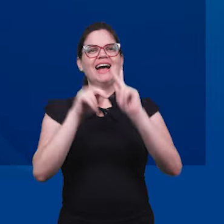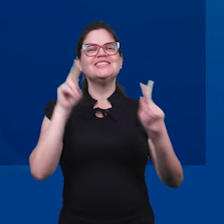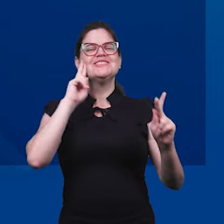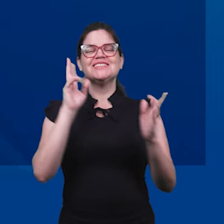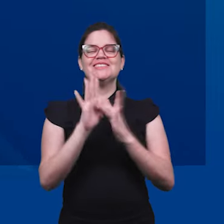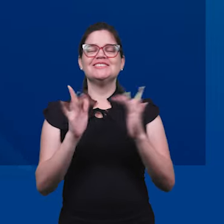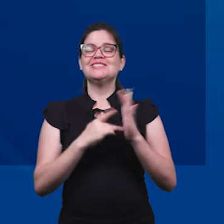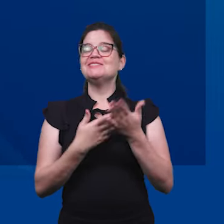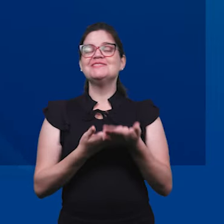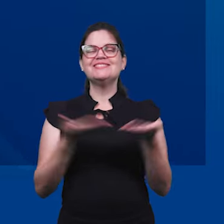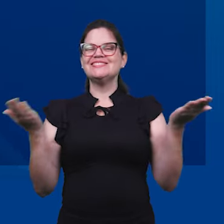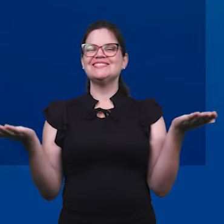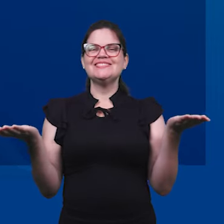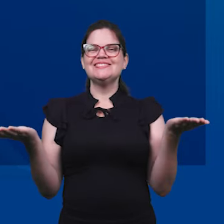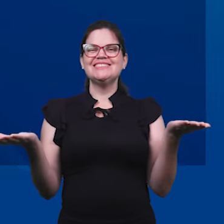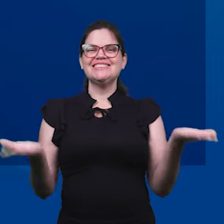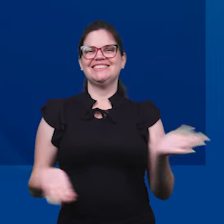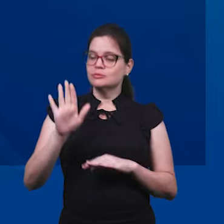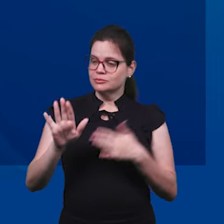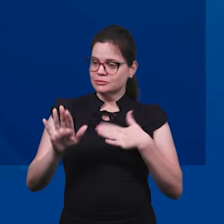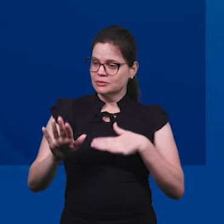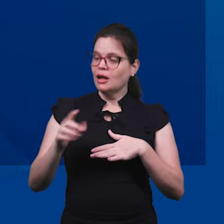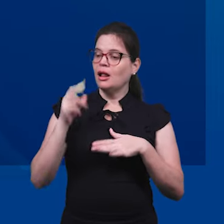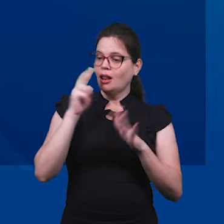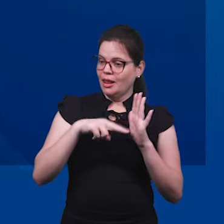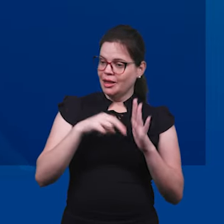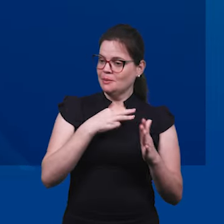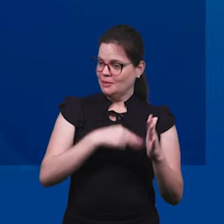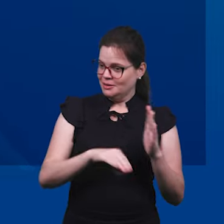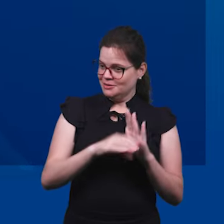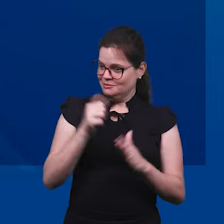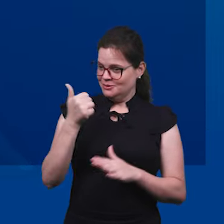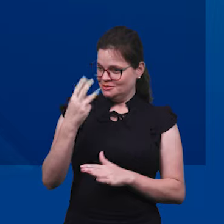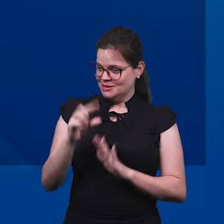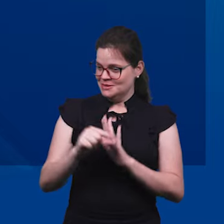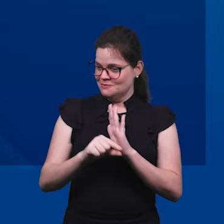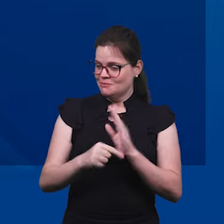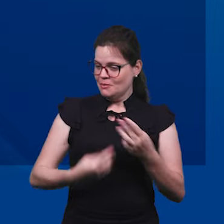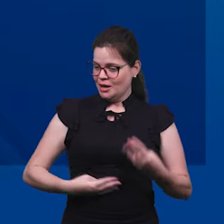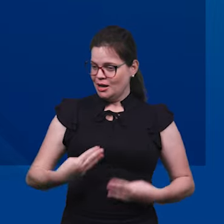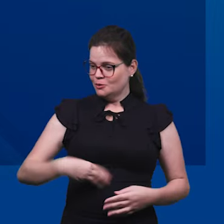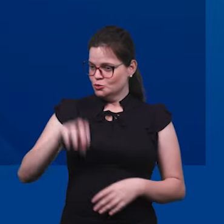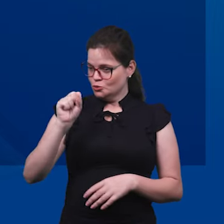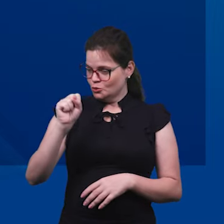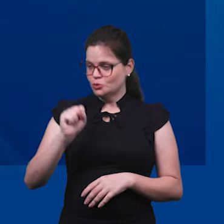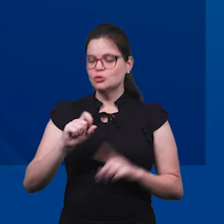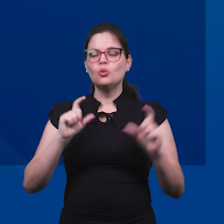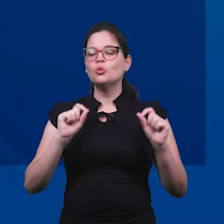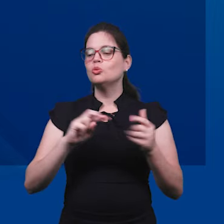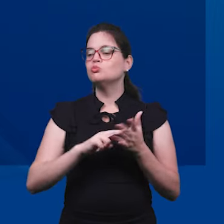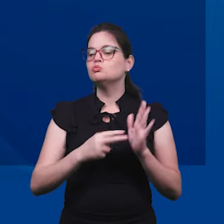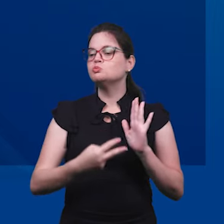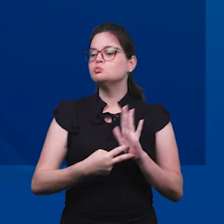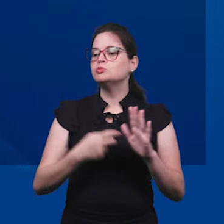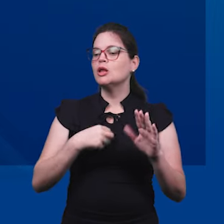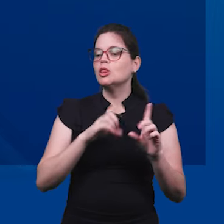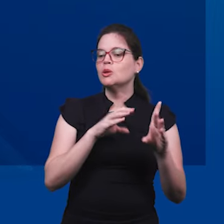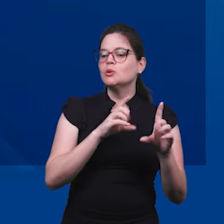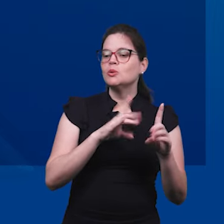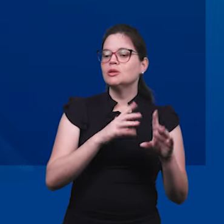Emanuel, lendo Mateus 13 e Marcos 8, a que se refere o fermento dos